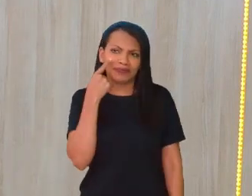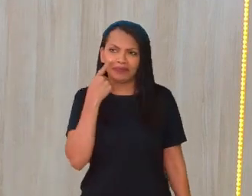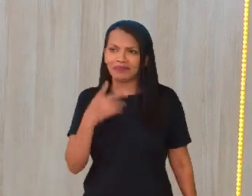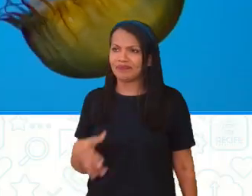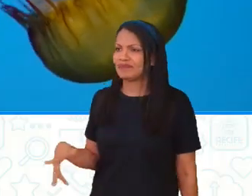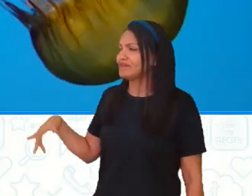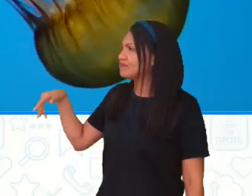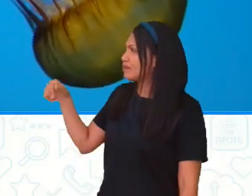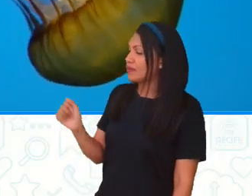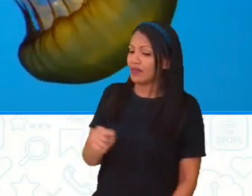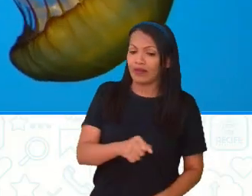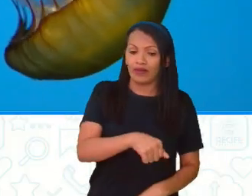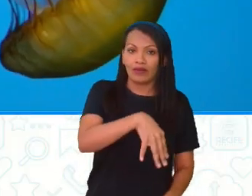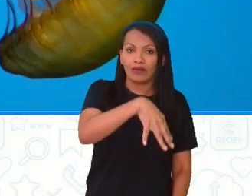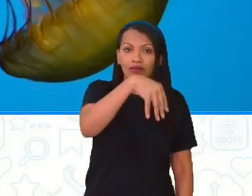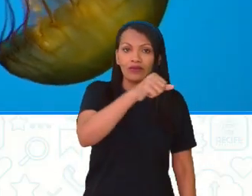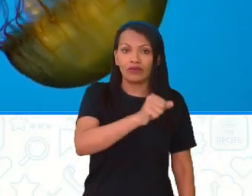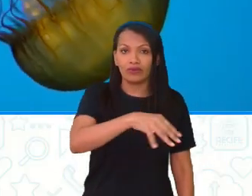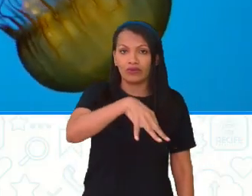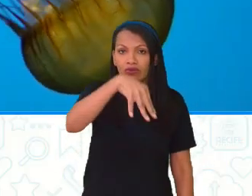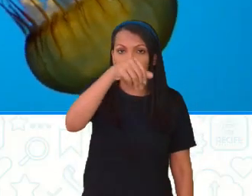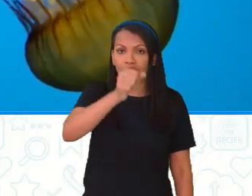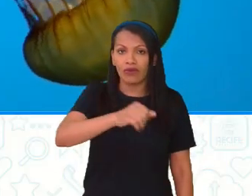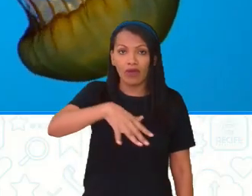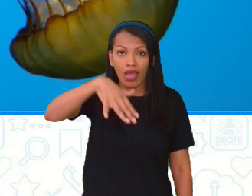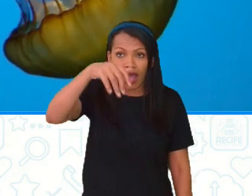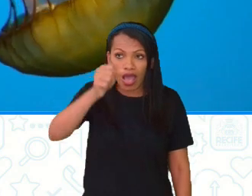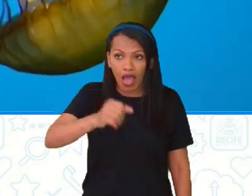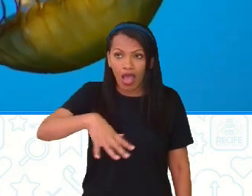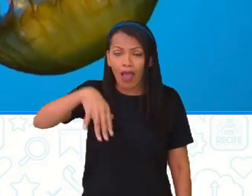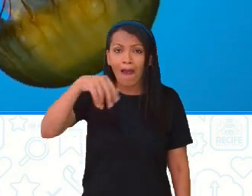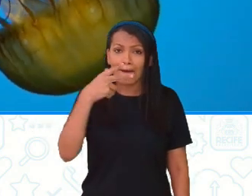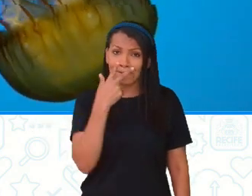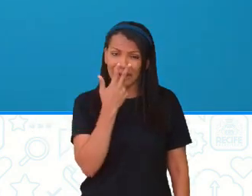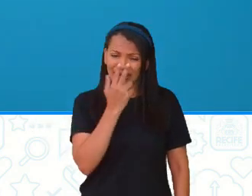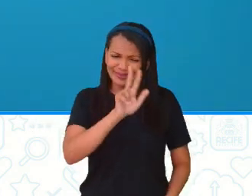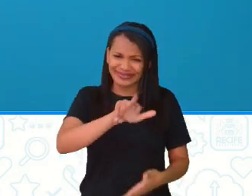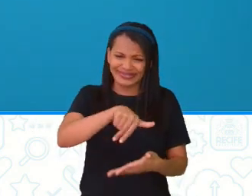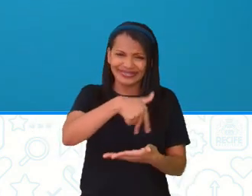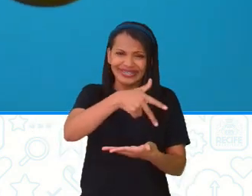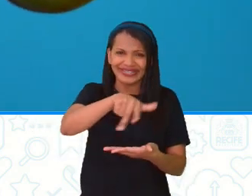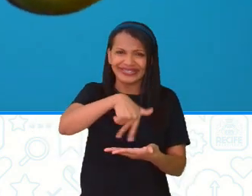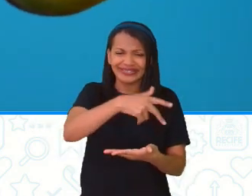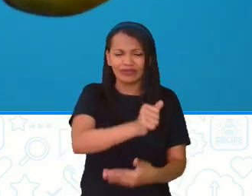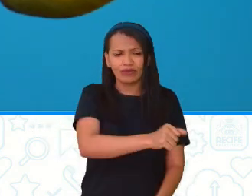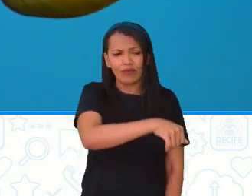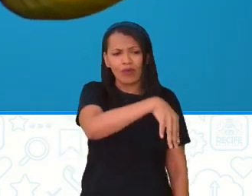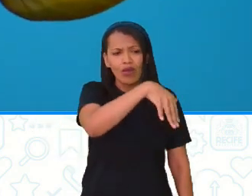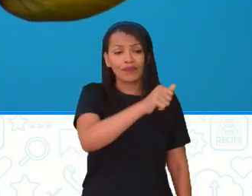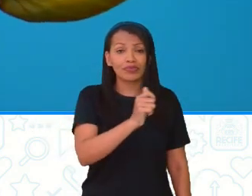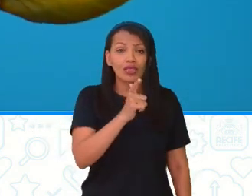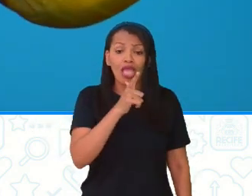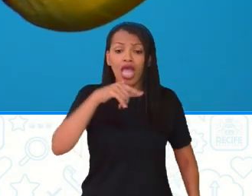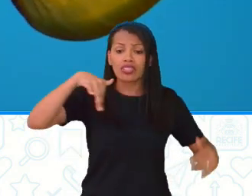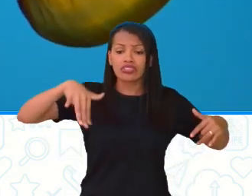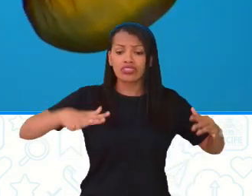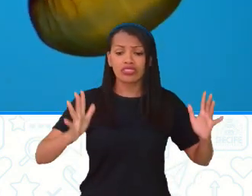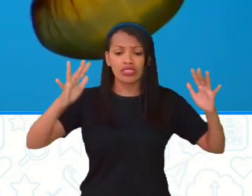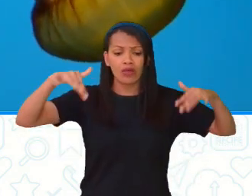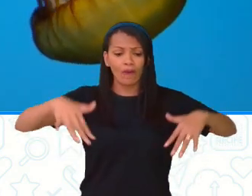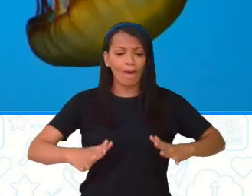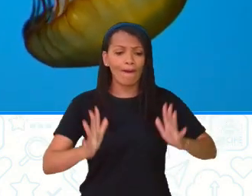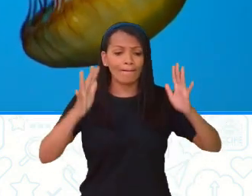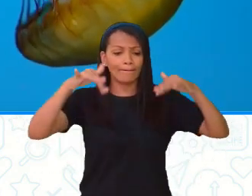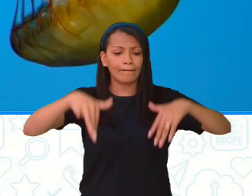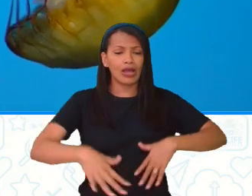animal belíssimo, que é uma água-viva, e a gente está vendo assim, ó, parece que ela está dançando, né? Ela está no mar, se